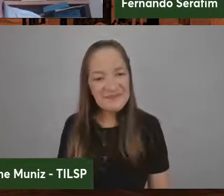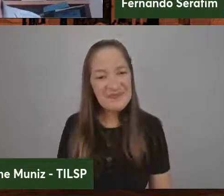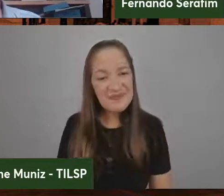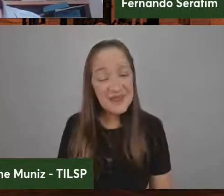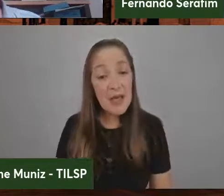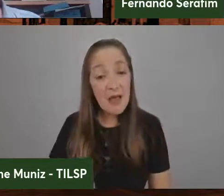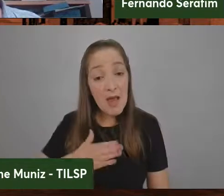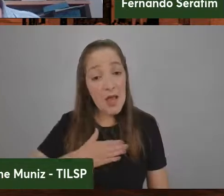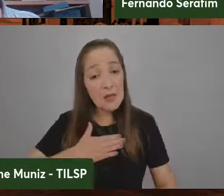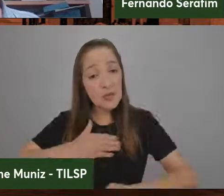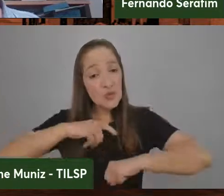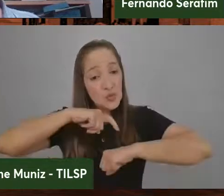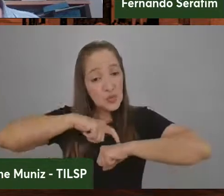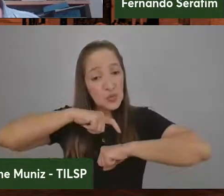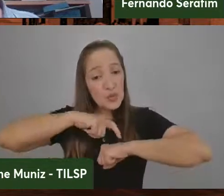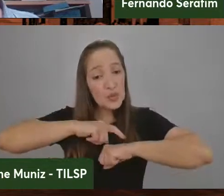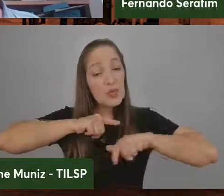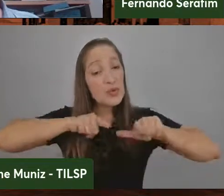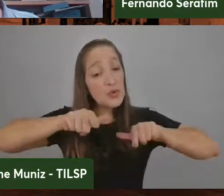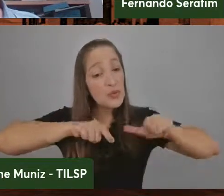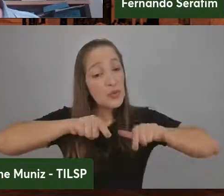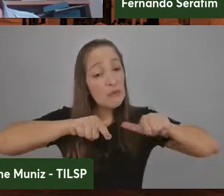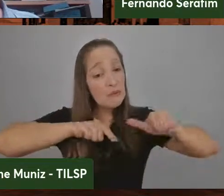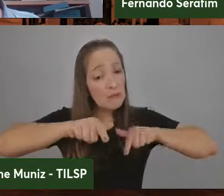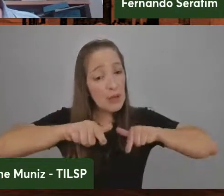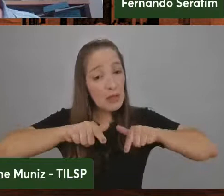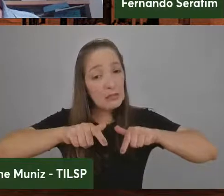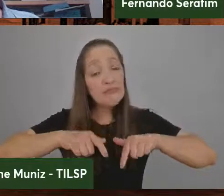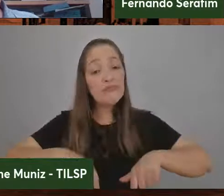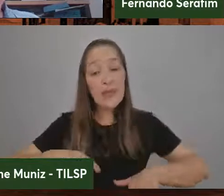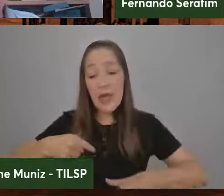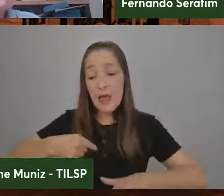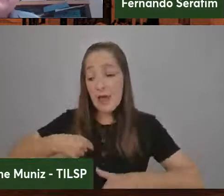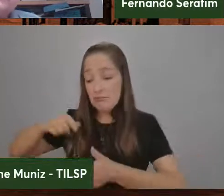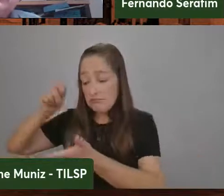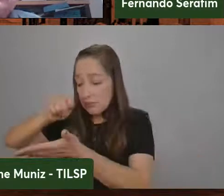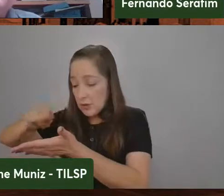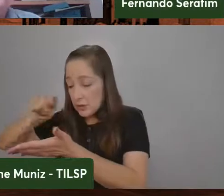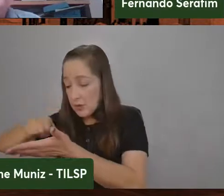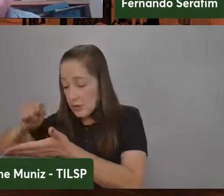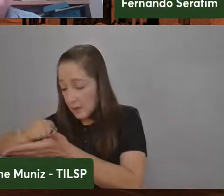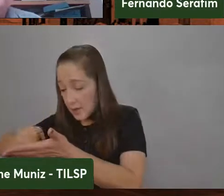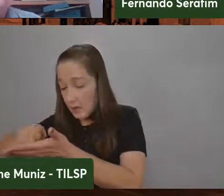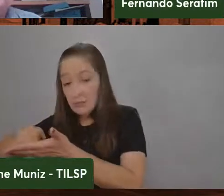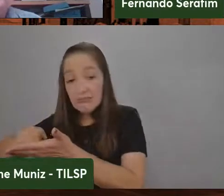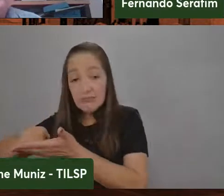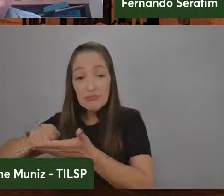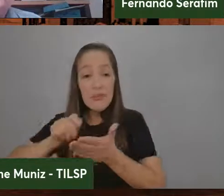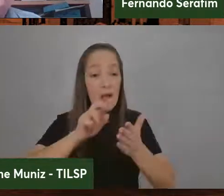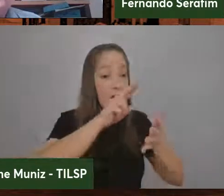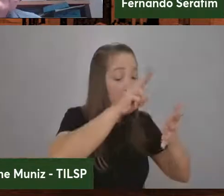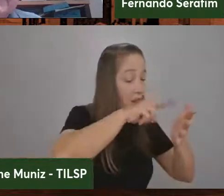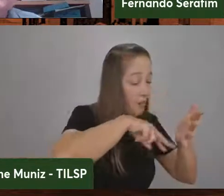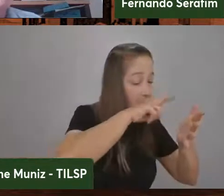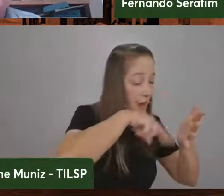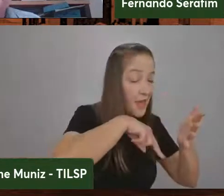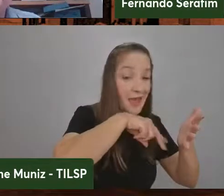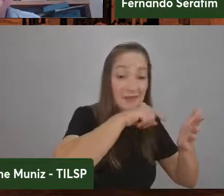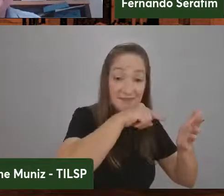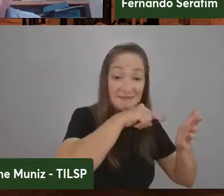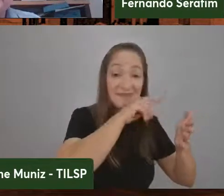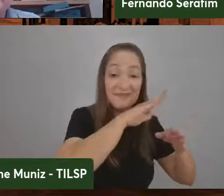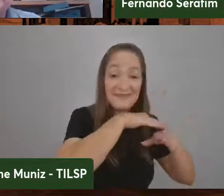tempo de trabalho, eu dedico muito mais à leitura do que à